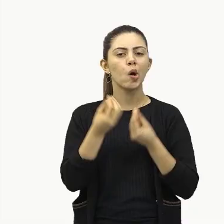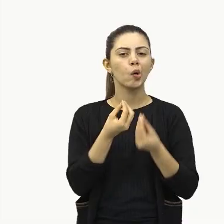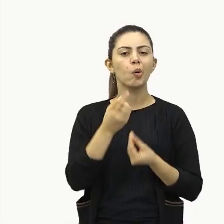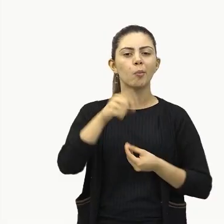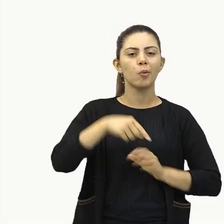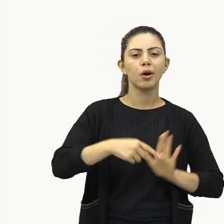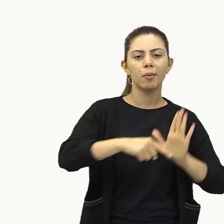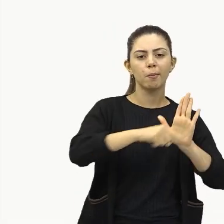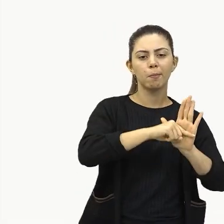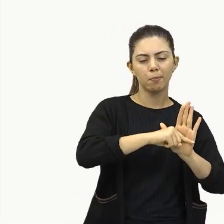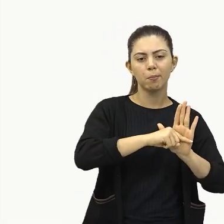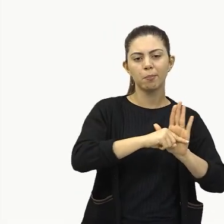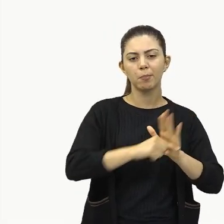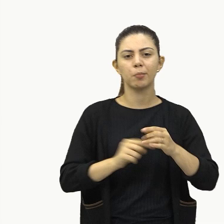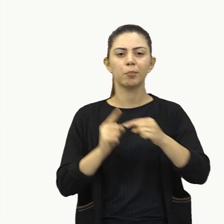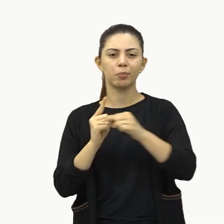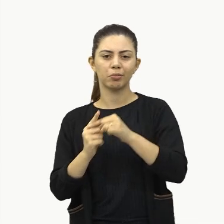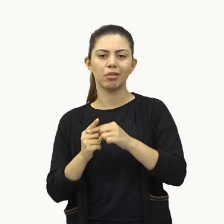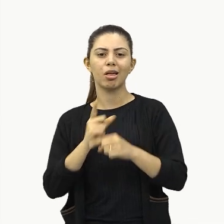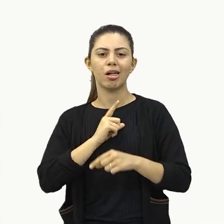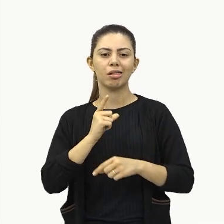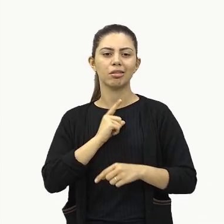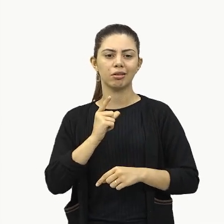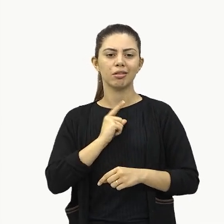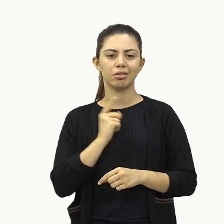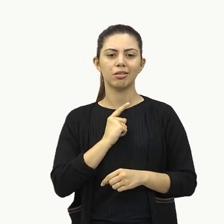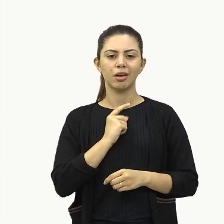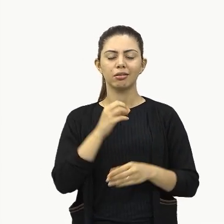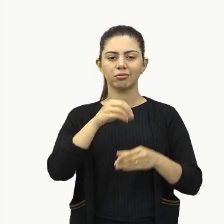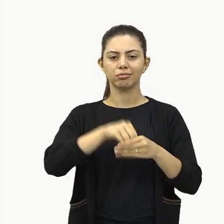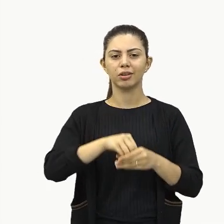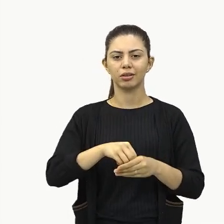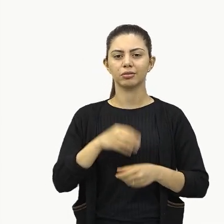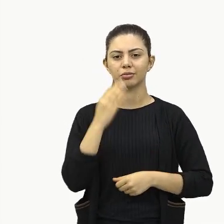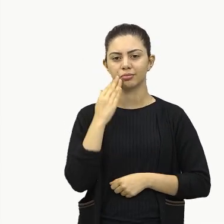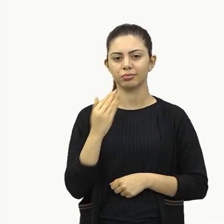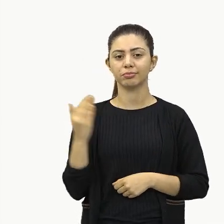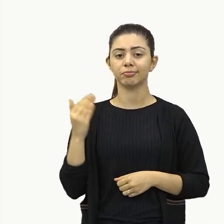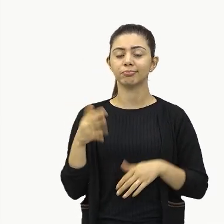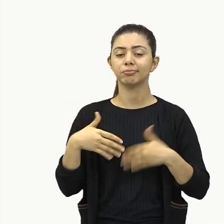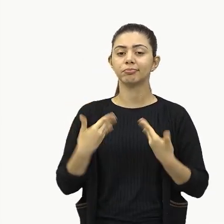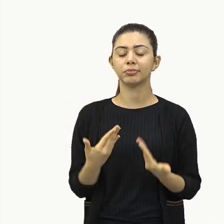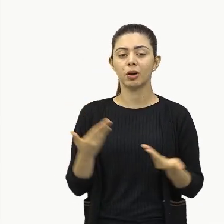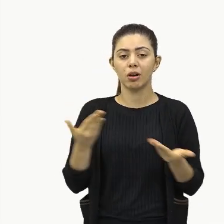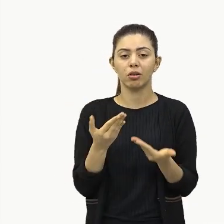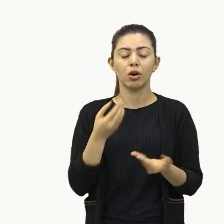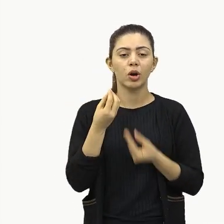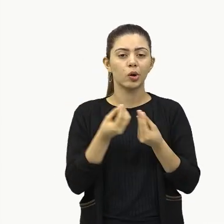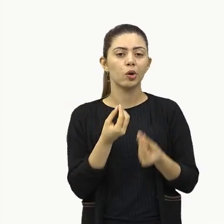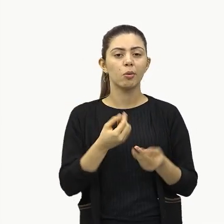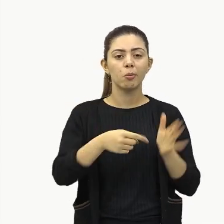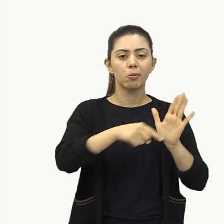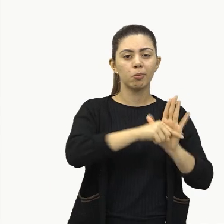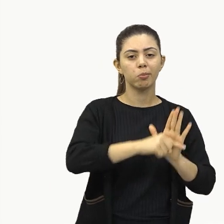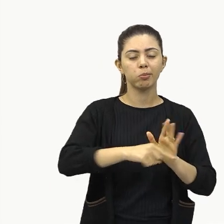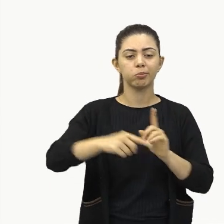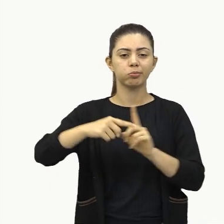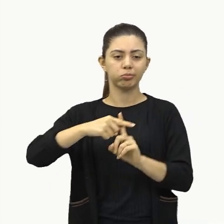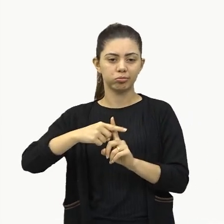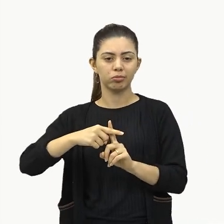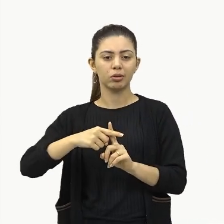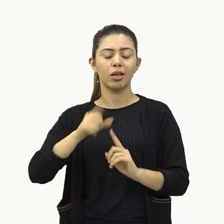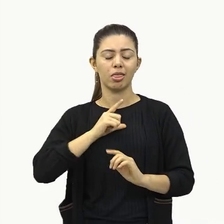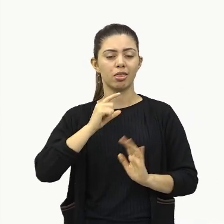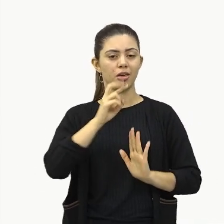subtração de radicais. Acompanhe a leitura. A adição e subtração de radicais traz uma regra. Qual é a